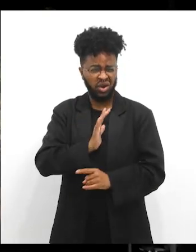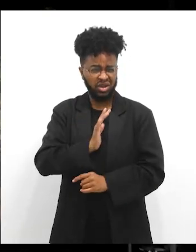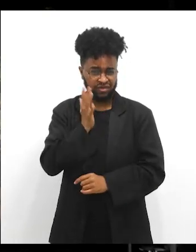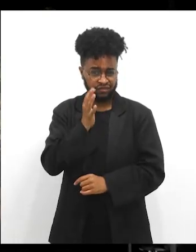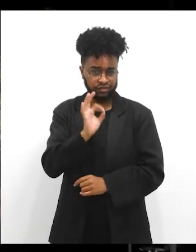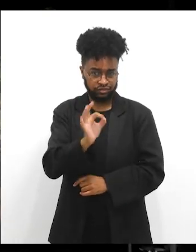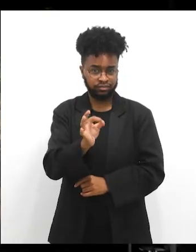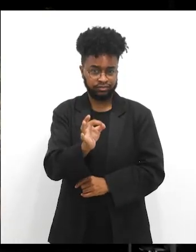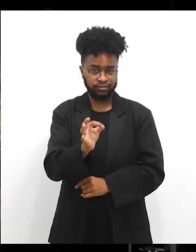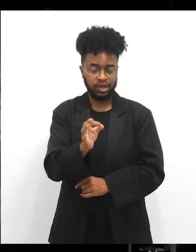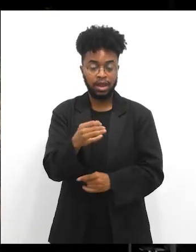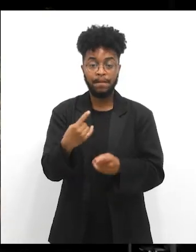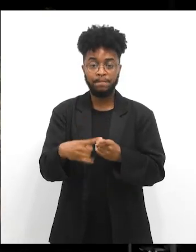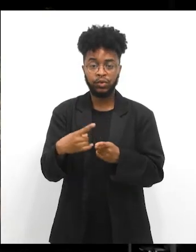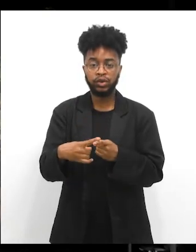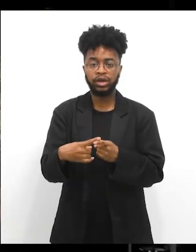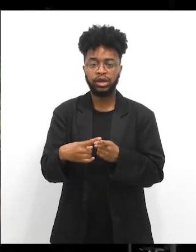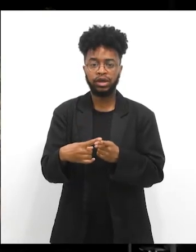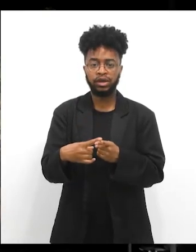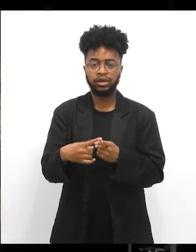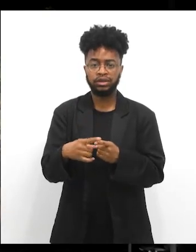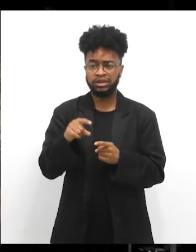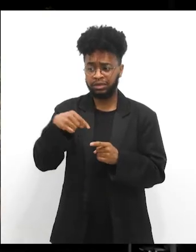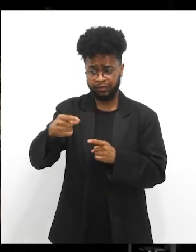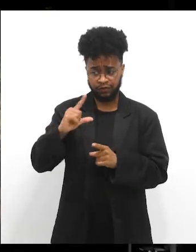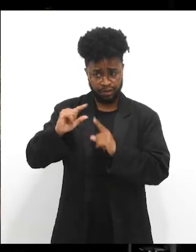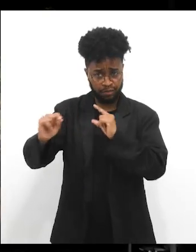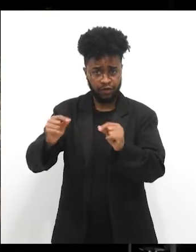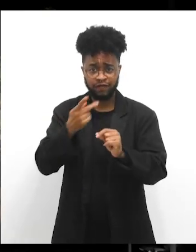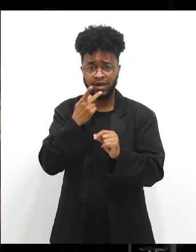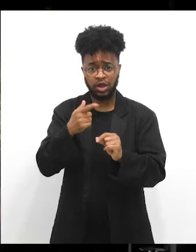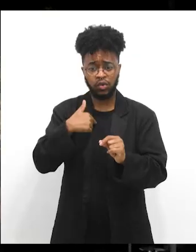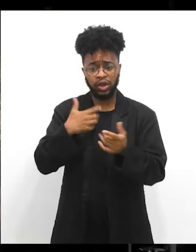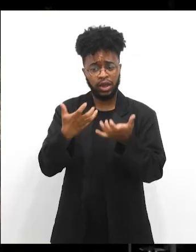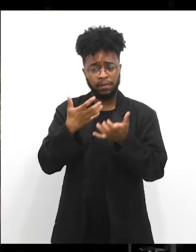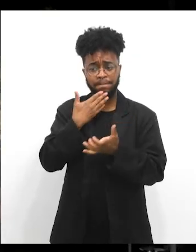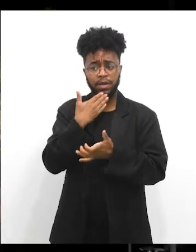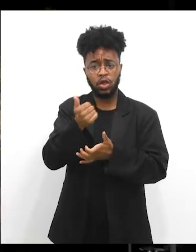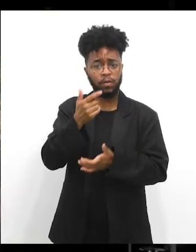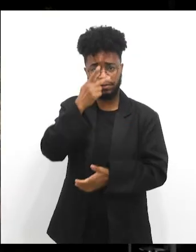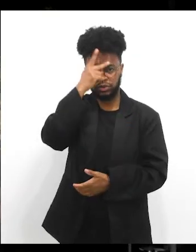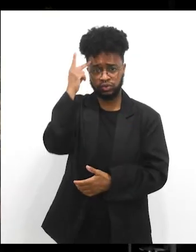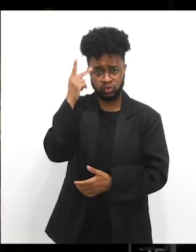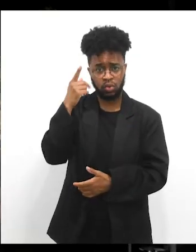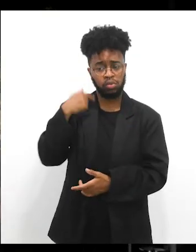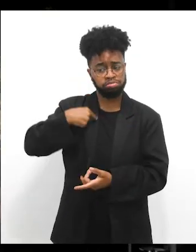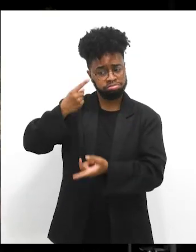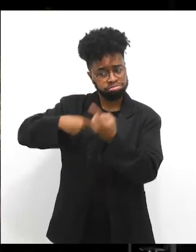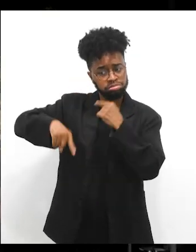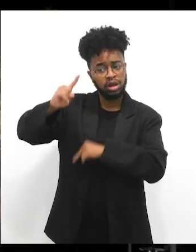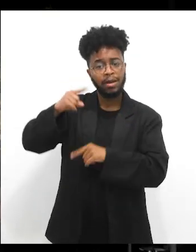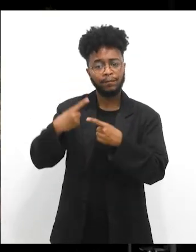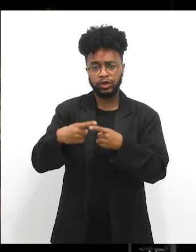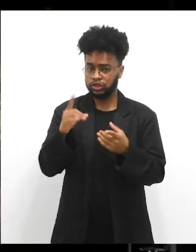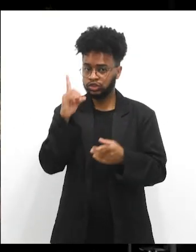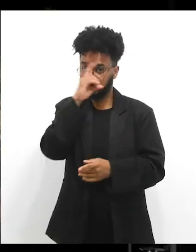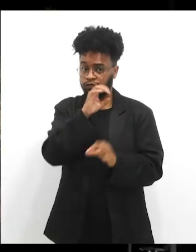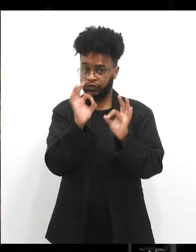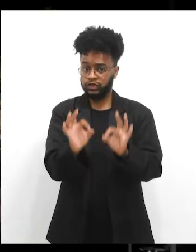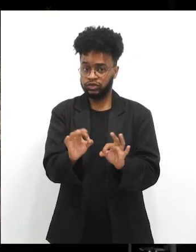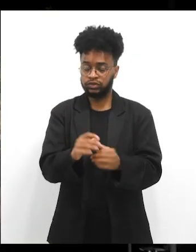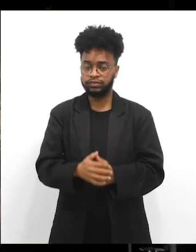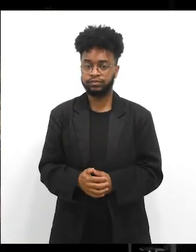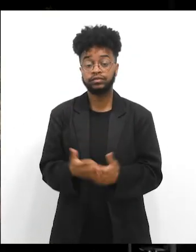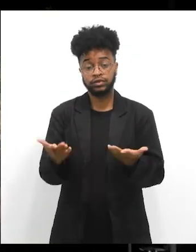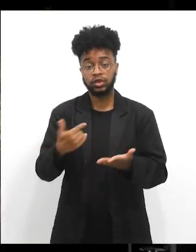é uma coisa terrível, né? Você sai de lá renovado, jurando que você vai ser a melhor pessoa do mundo, porque é uma situação